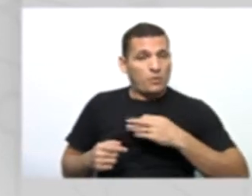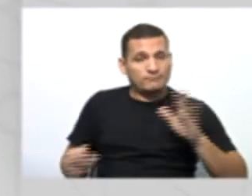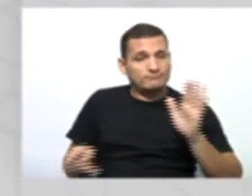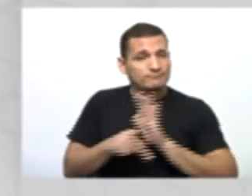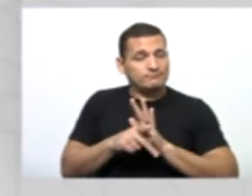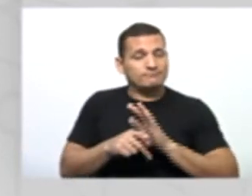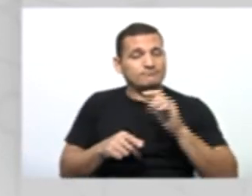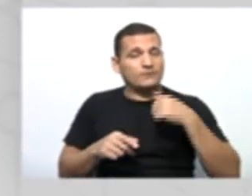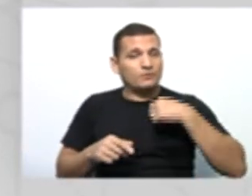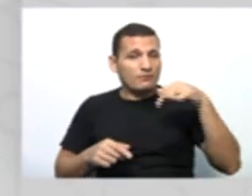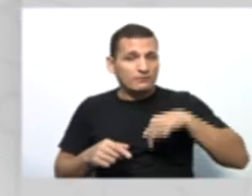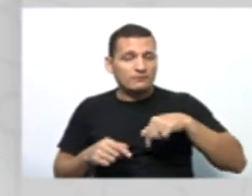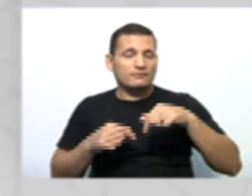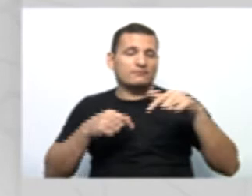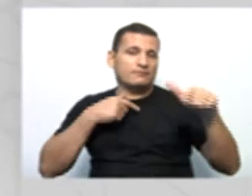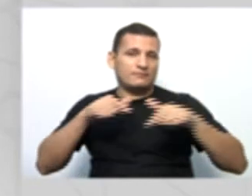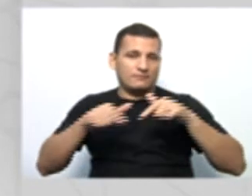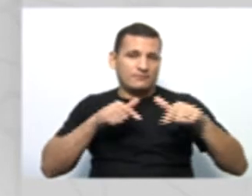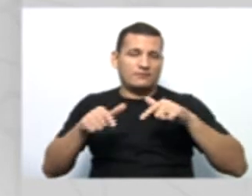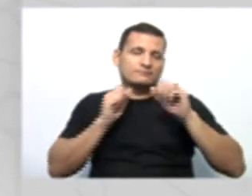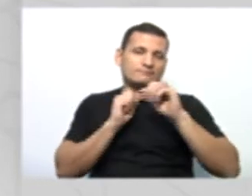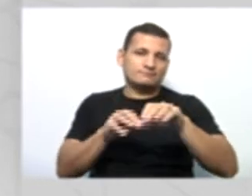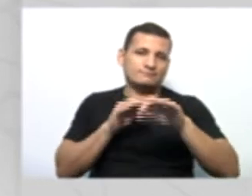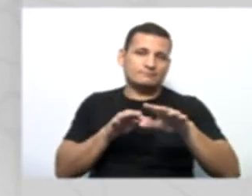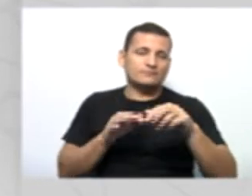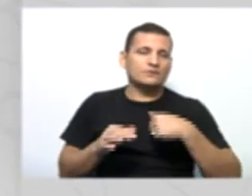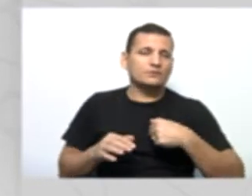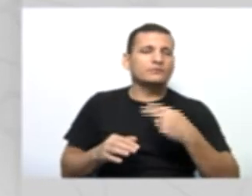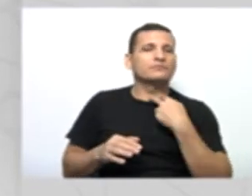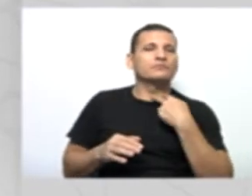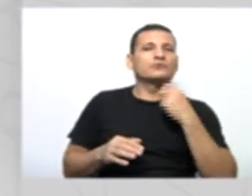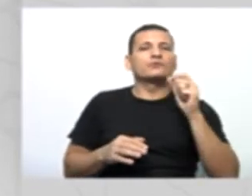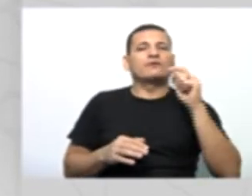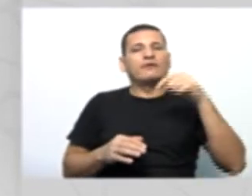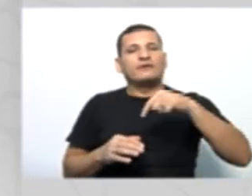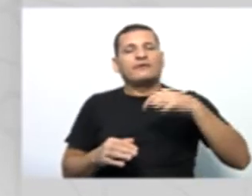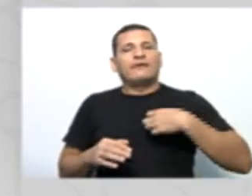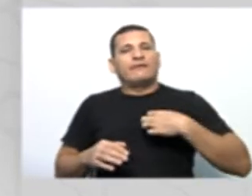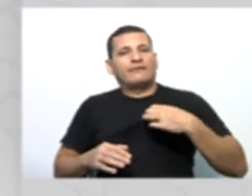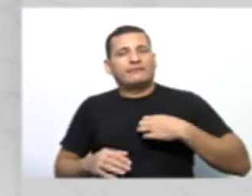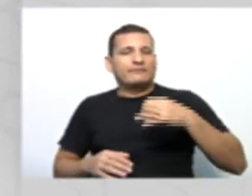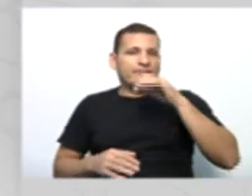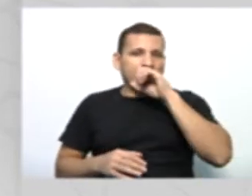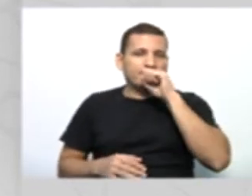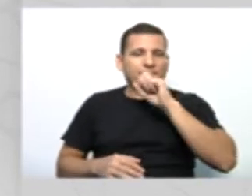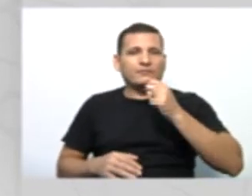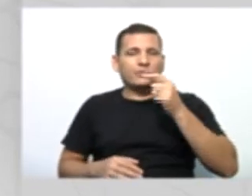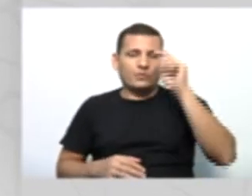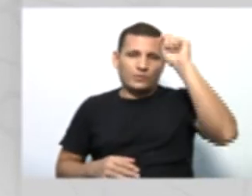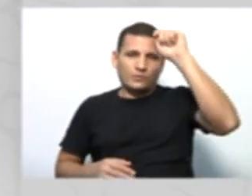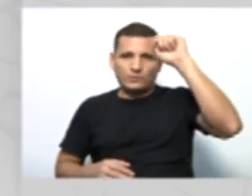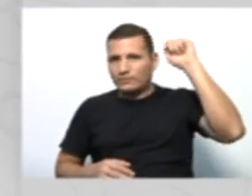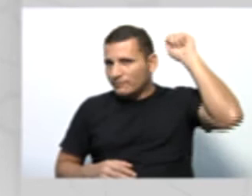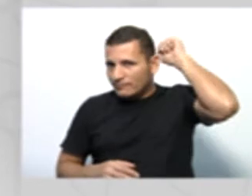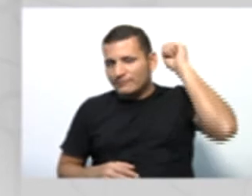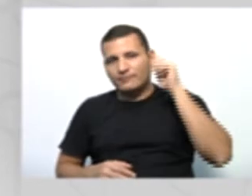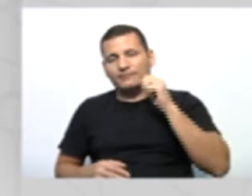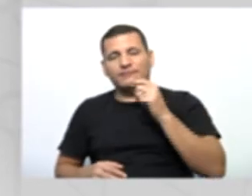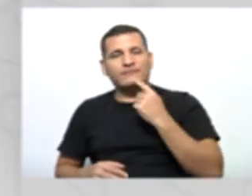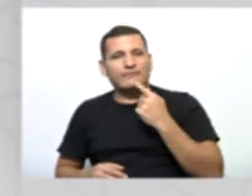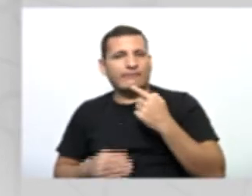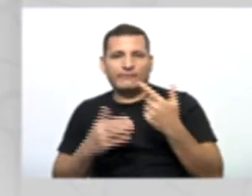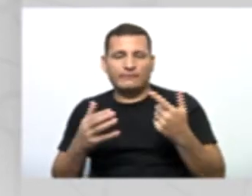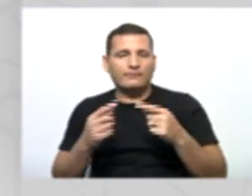aqui falando com vocês, alunos. Eu não posso me vestir, eu não poderia chegar aqui, né, com uma camisa alaranjada ou com um boné vermelho para trás, porque isso